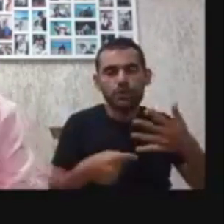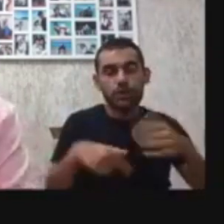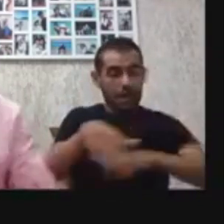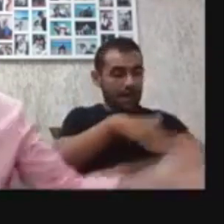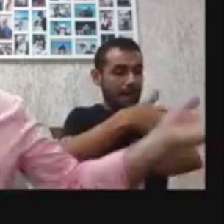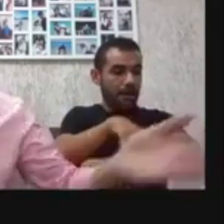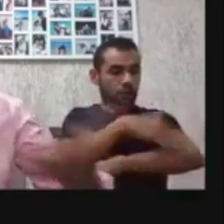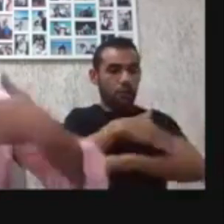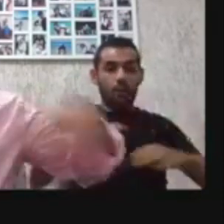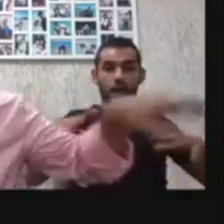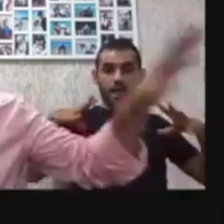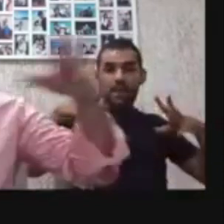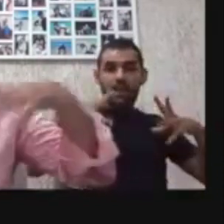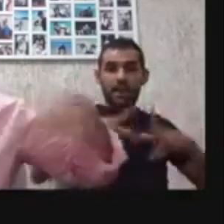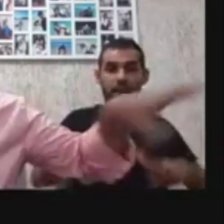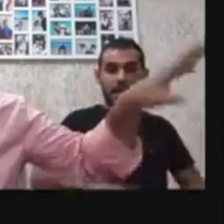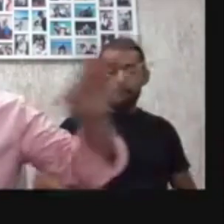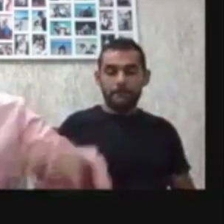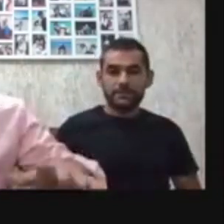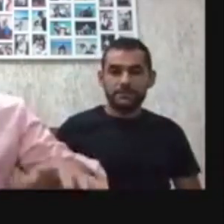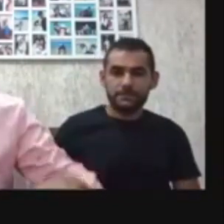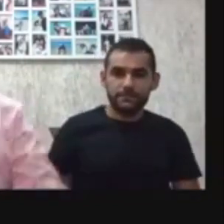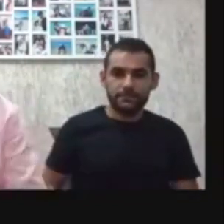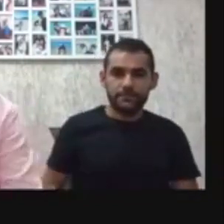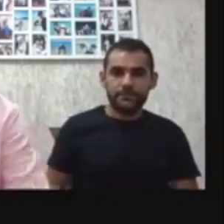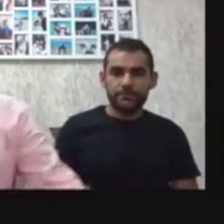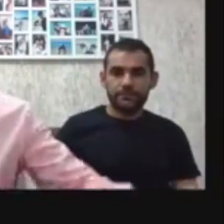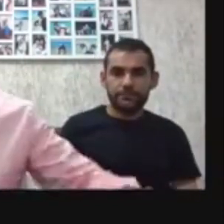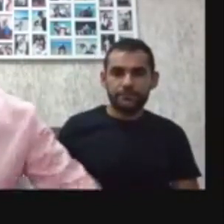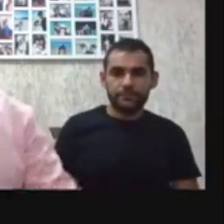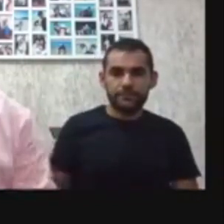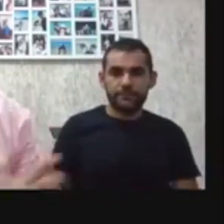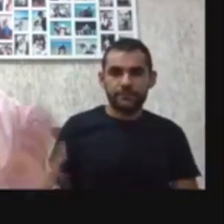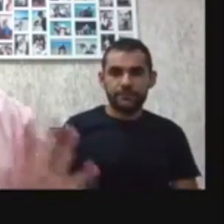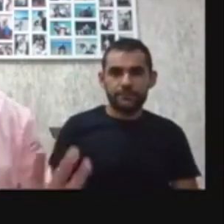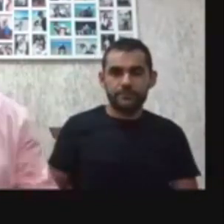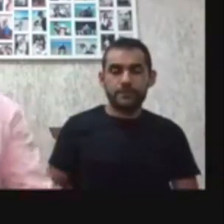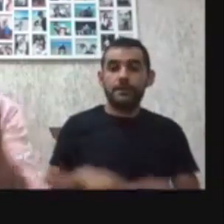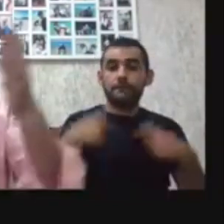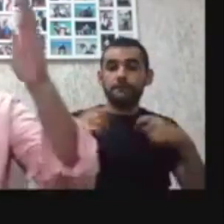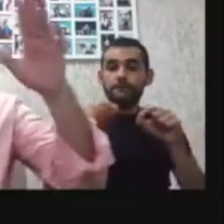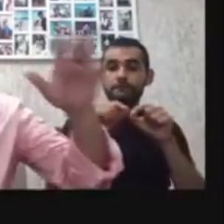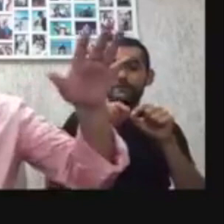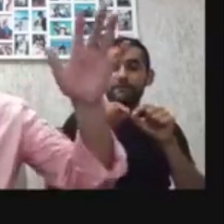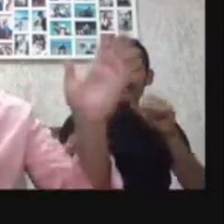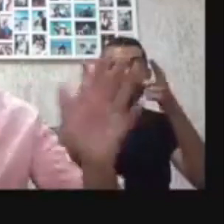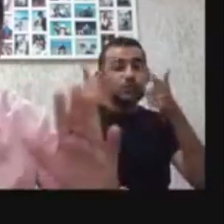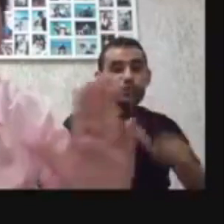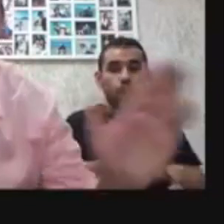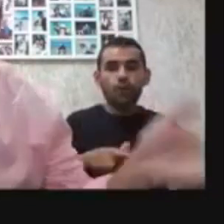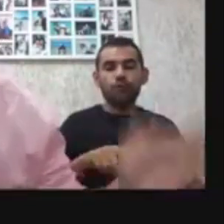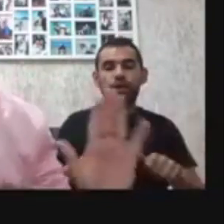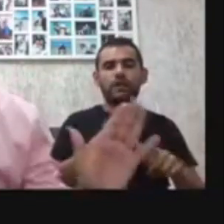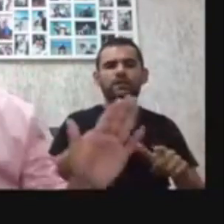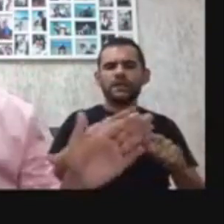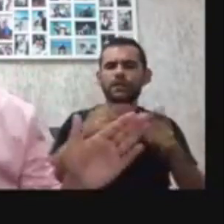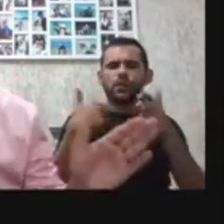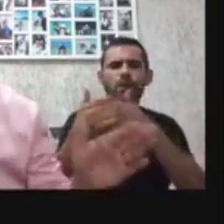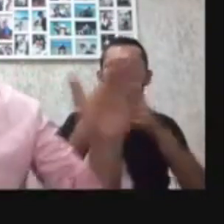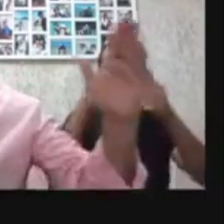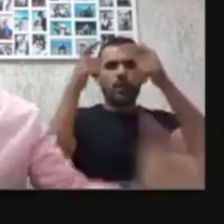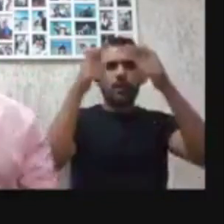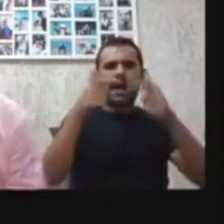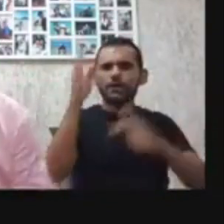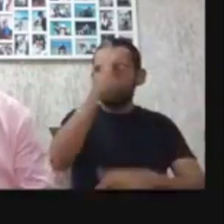mesmo, a limpeza das ruas, né? Esses bueiros tem que ser tudo refeito, colocar aquele bueiro que tem hoje para tudo que é lugar no